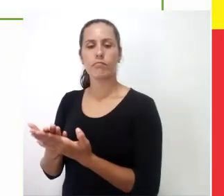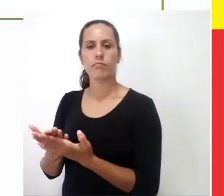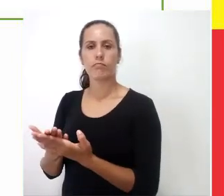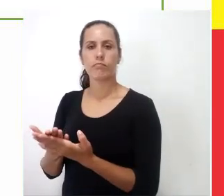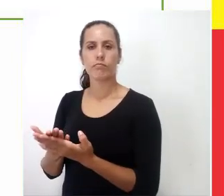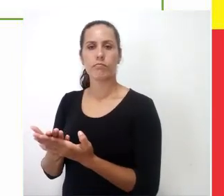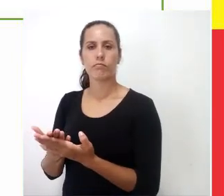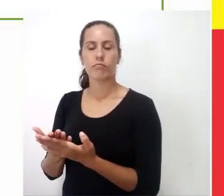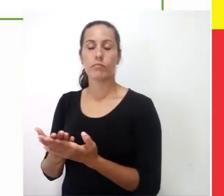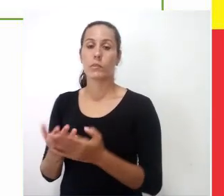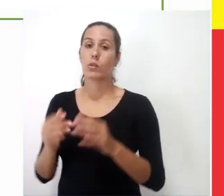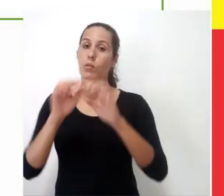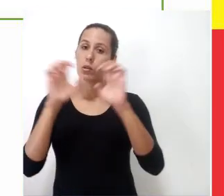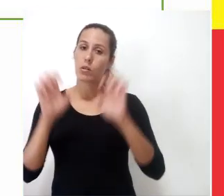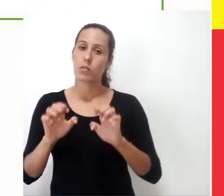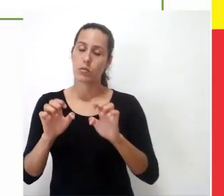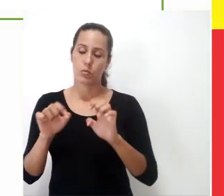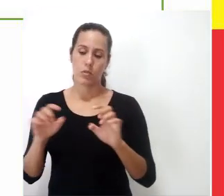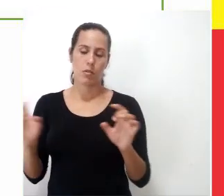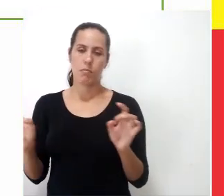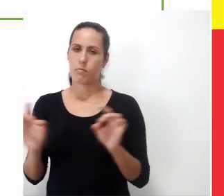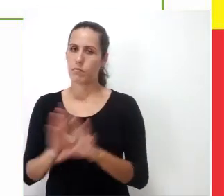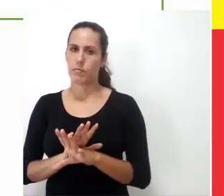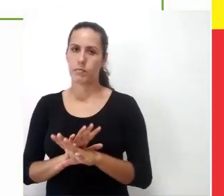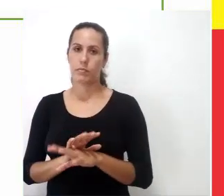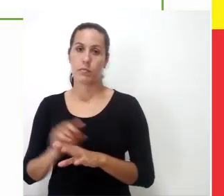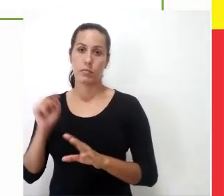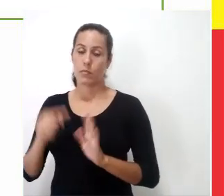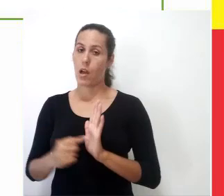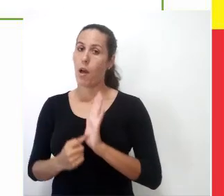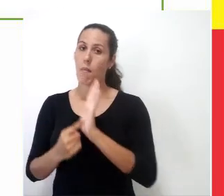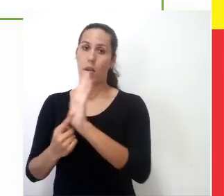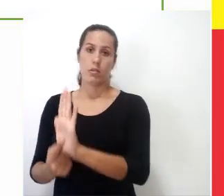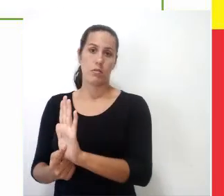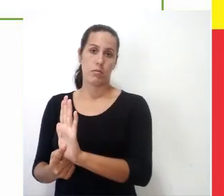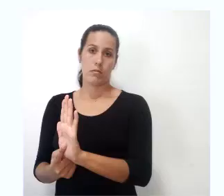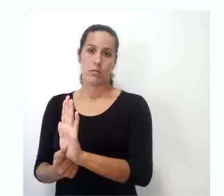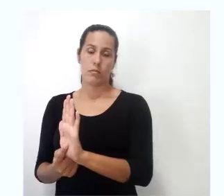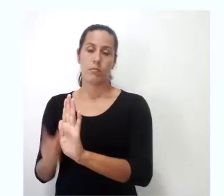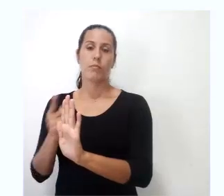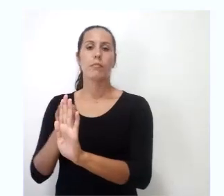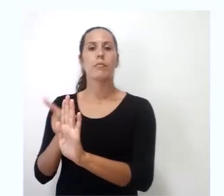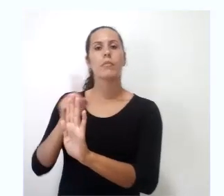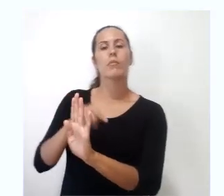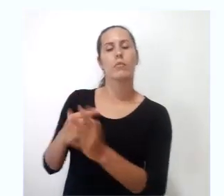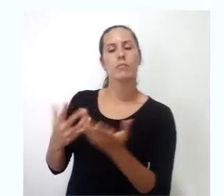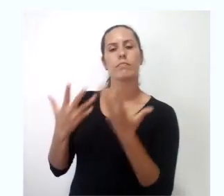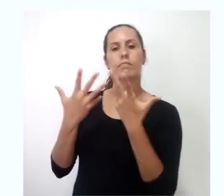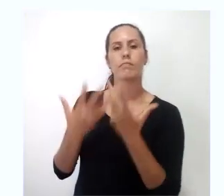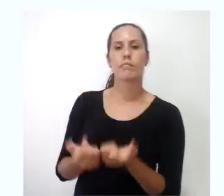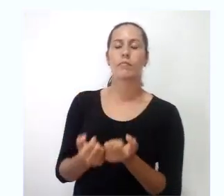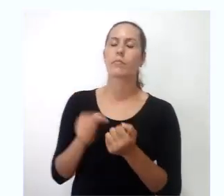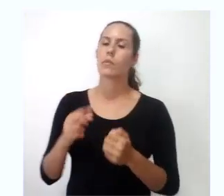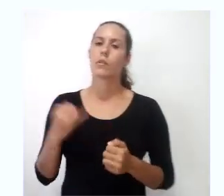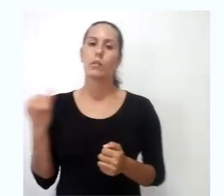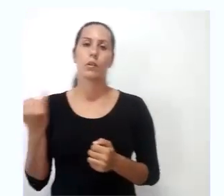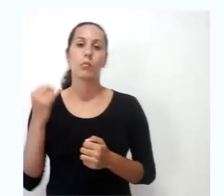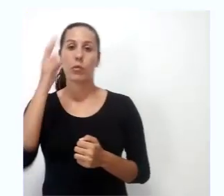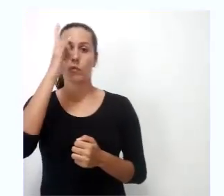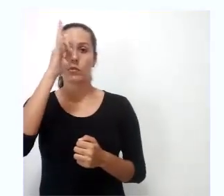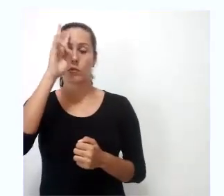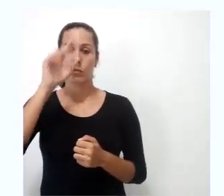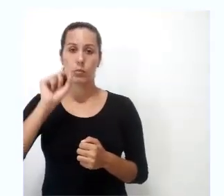Tem uma estrutura bem definida, apresenta uma tese e depois defende a tese. Então é